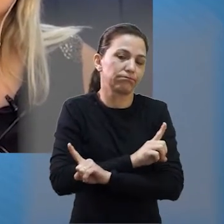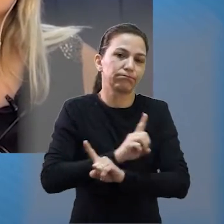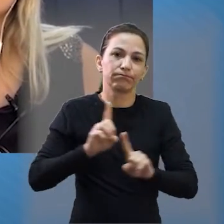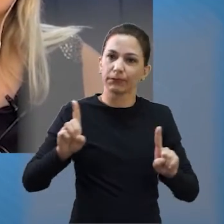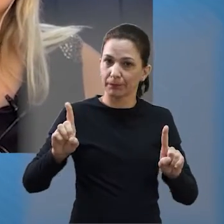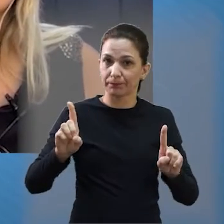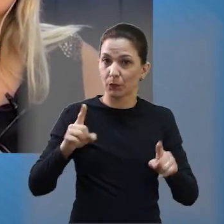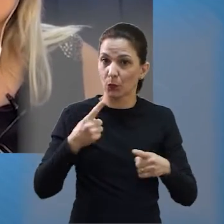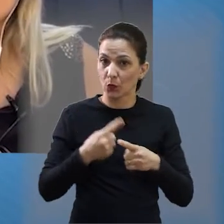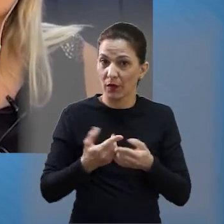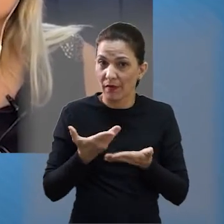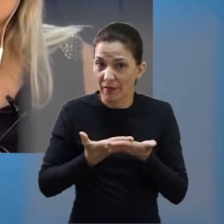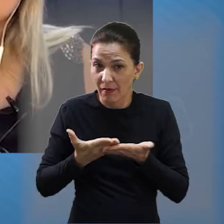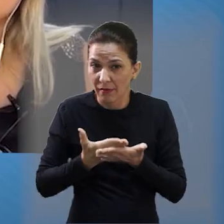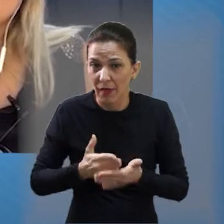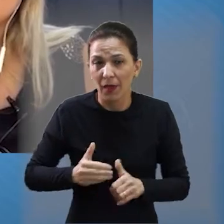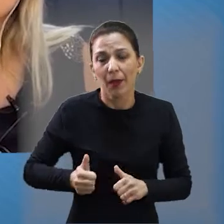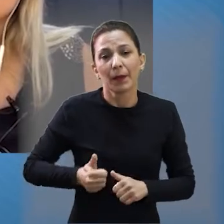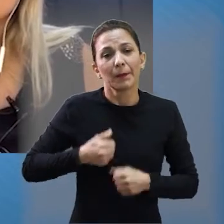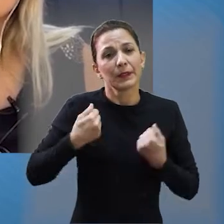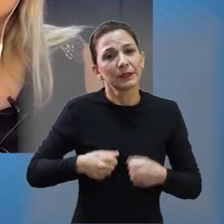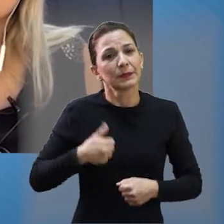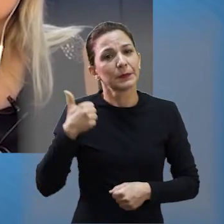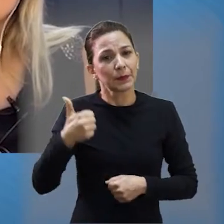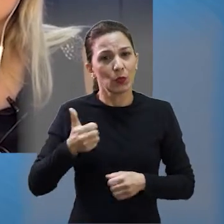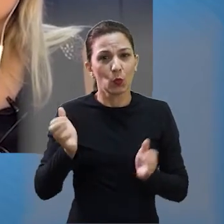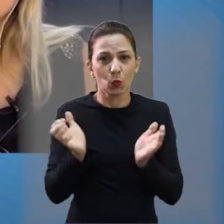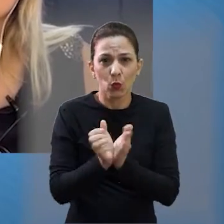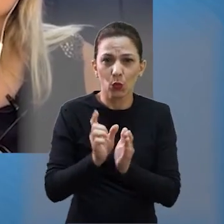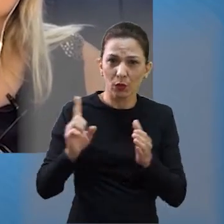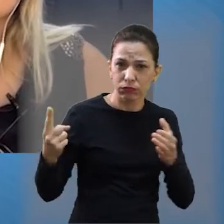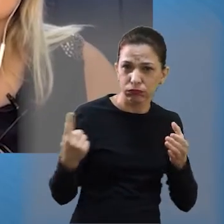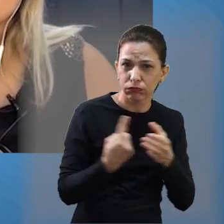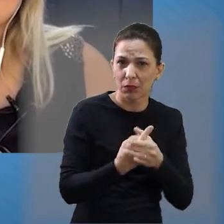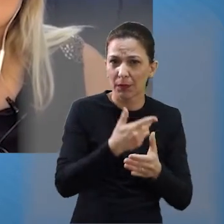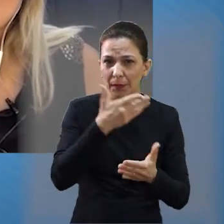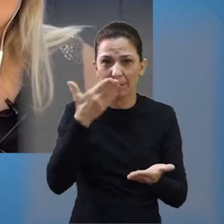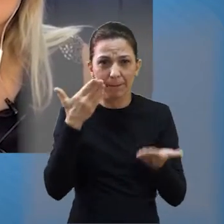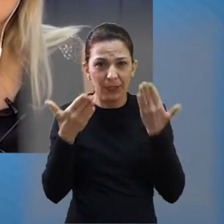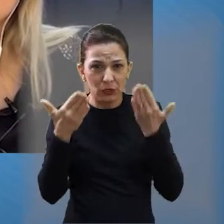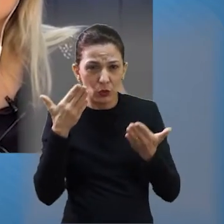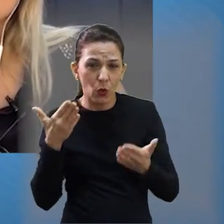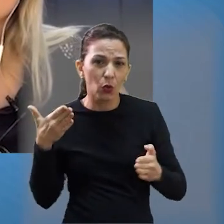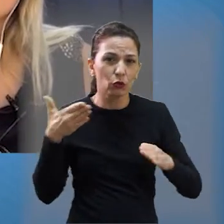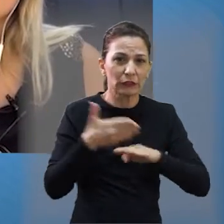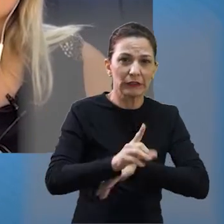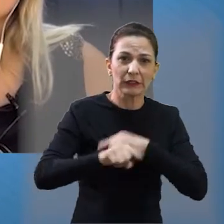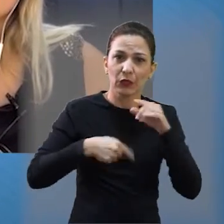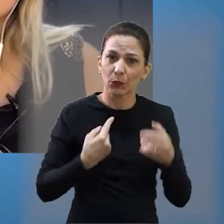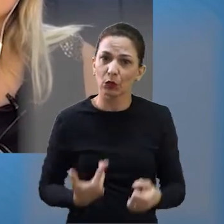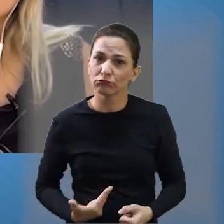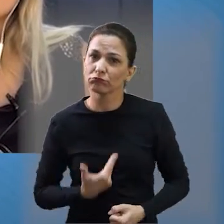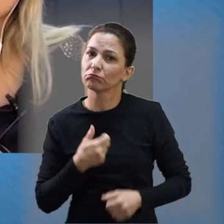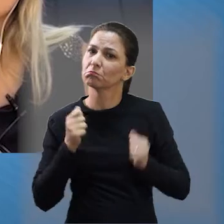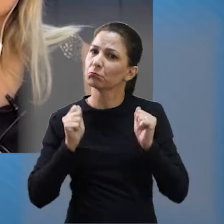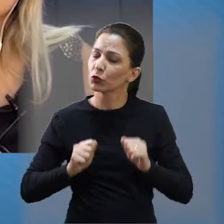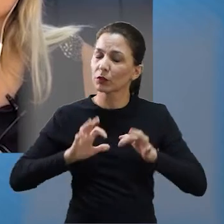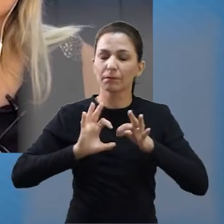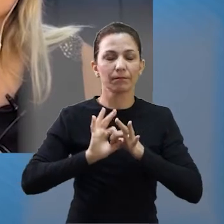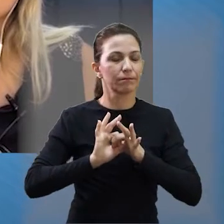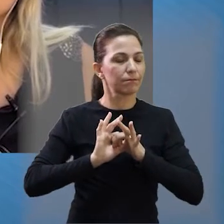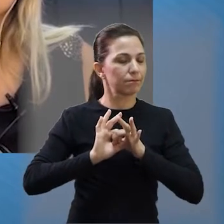contraindica nesse primeiro momento a cirurgia. Ela tem que se tratar, frequentar um grupo, procurar um psiquiatra,